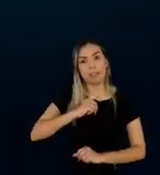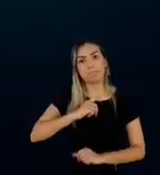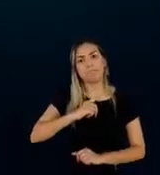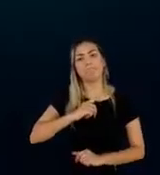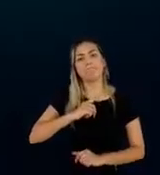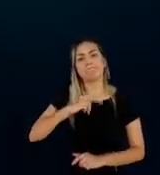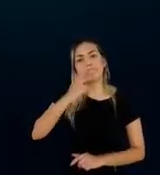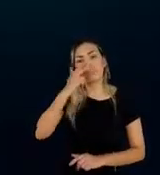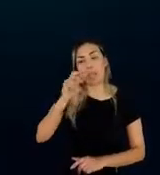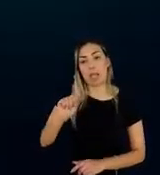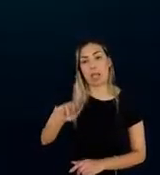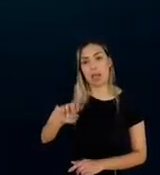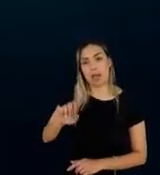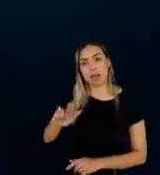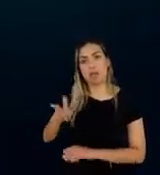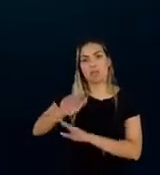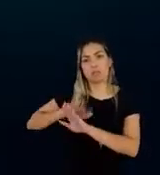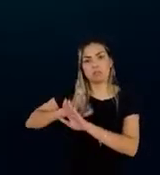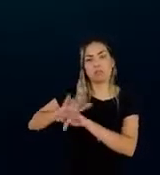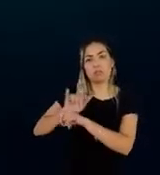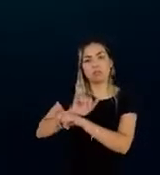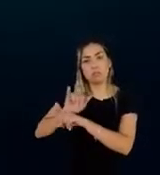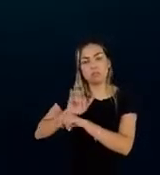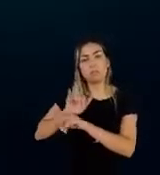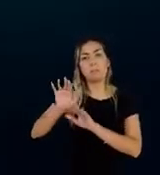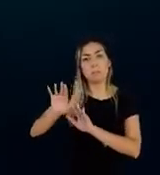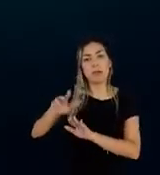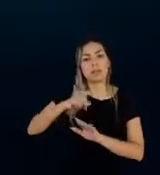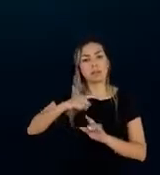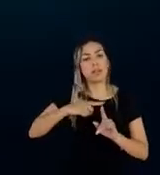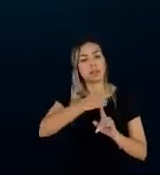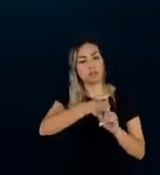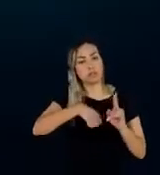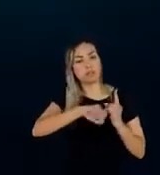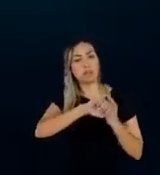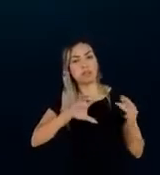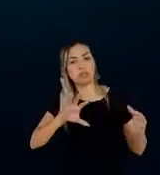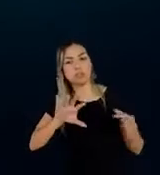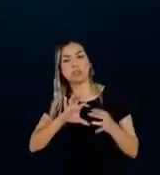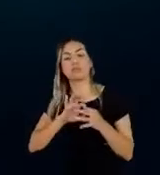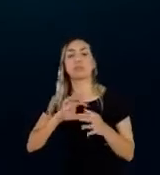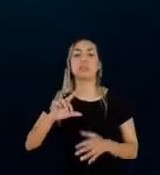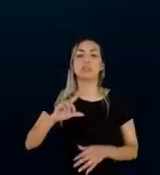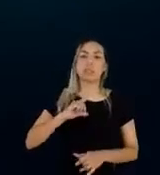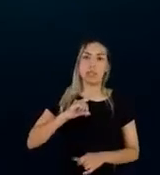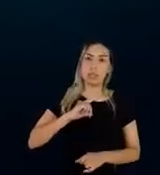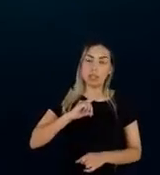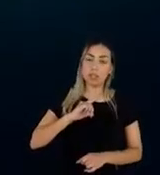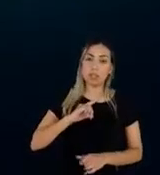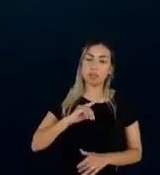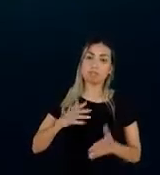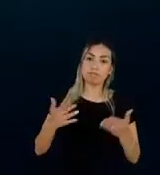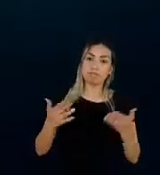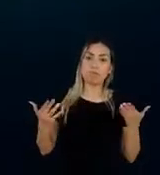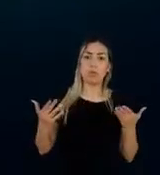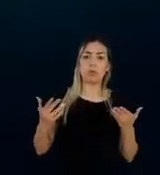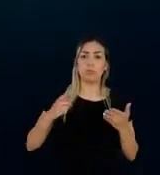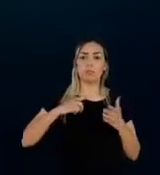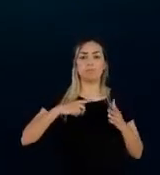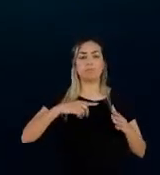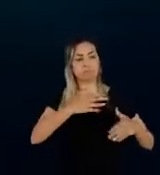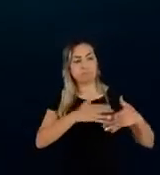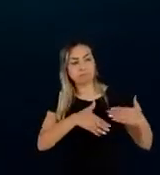pela ANEEL, mas ter uma ampla participação da sociedade. E ele vai ser, então, materializado em